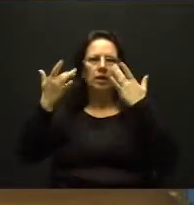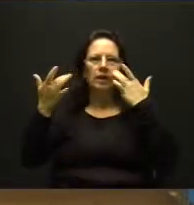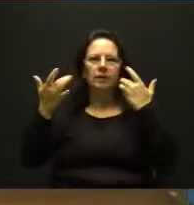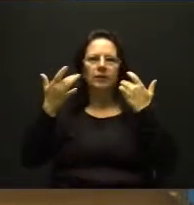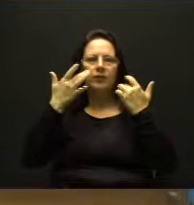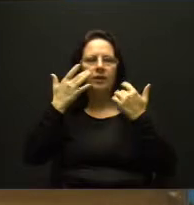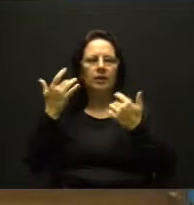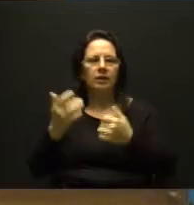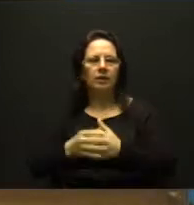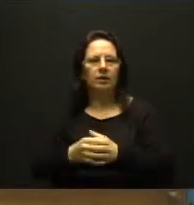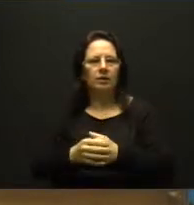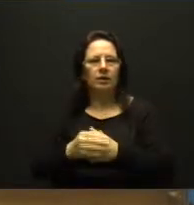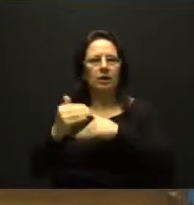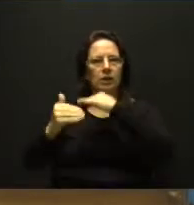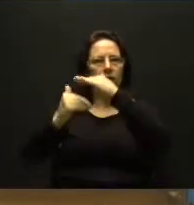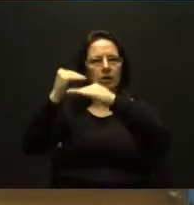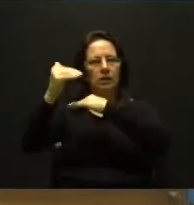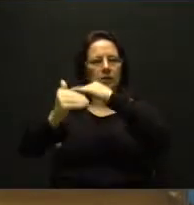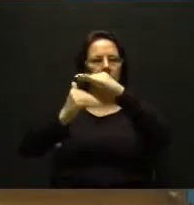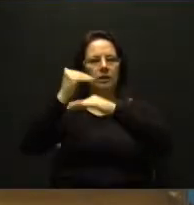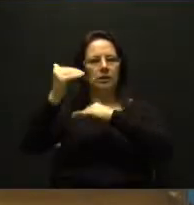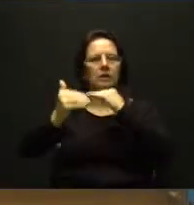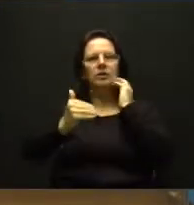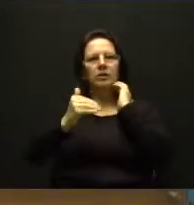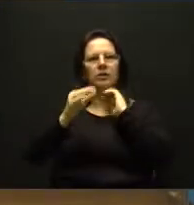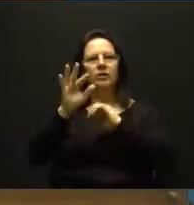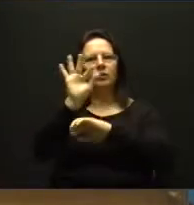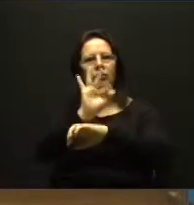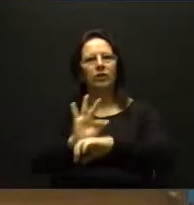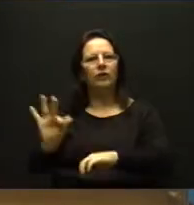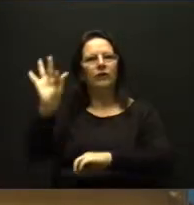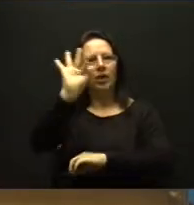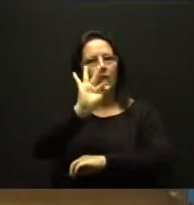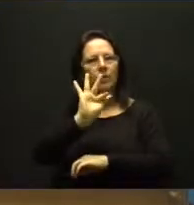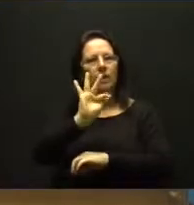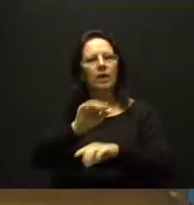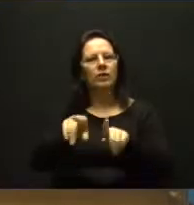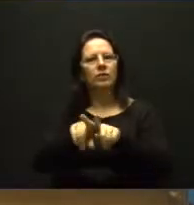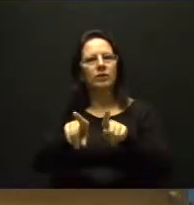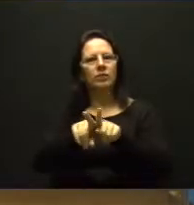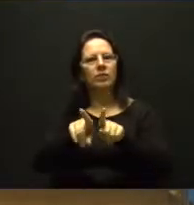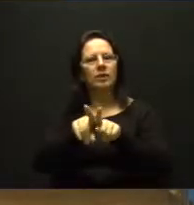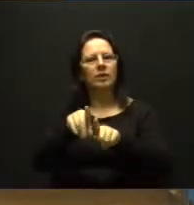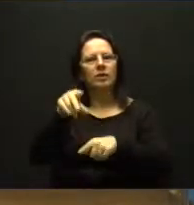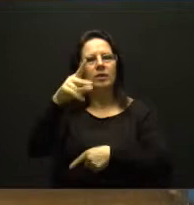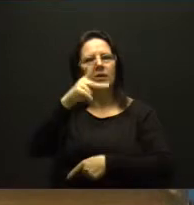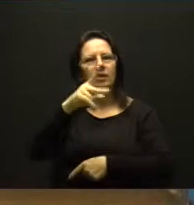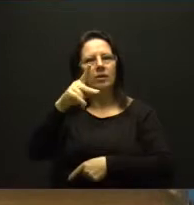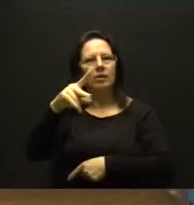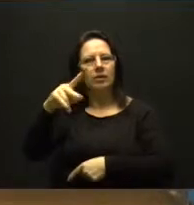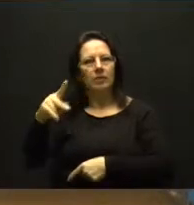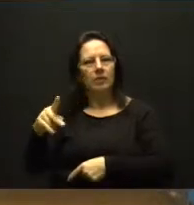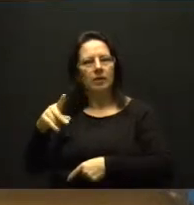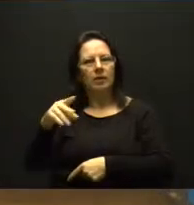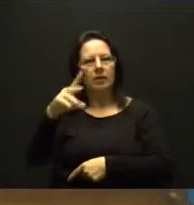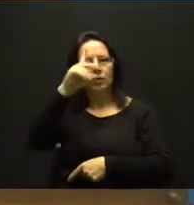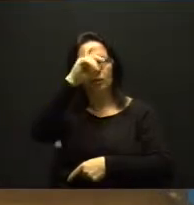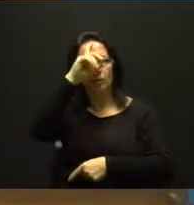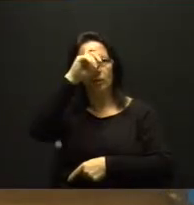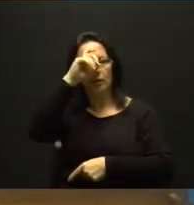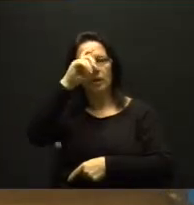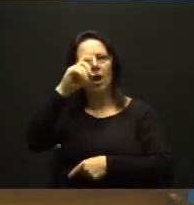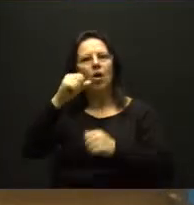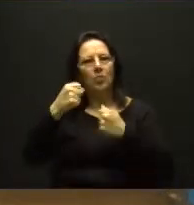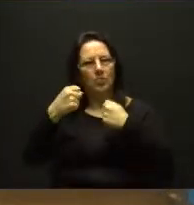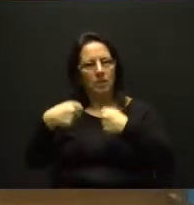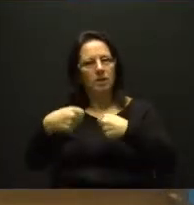a construção da faculdade pt do nosso hospital modelo precisa ser